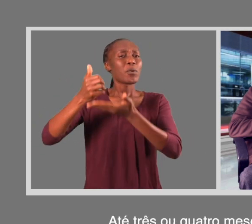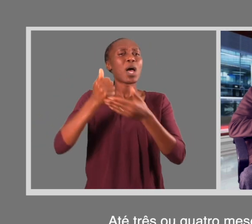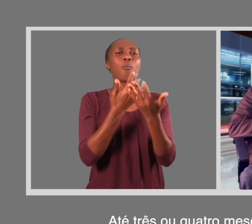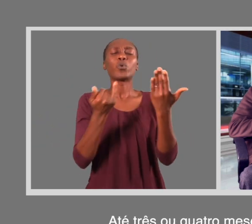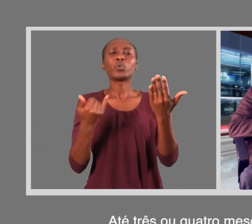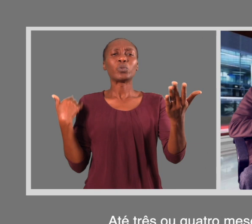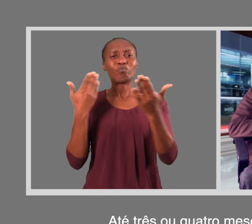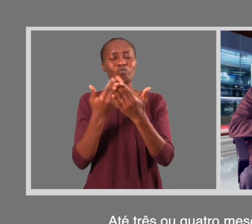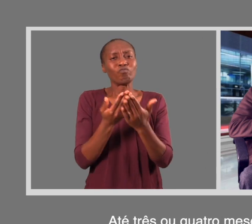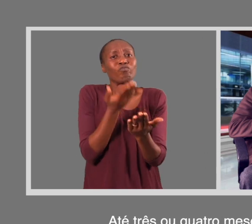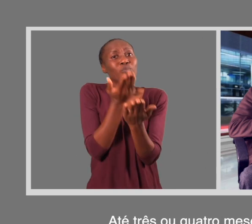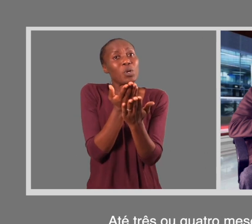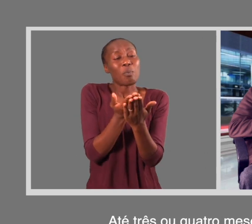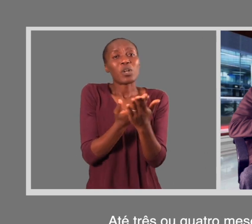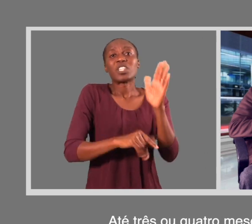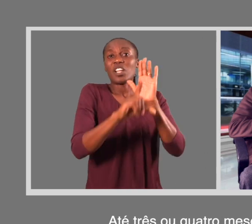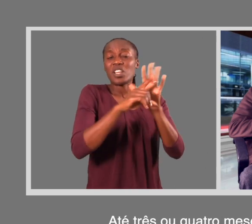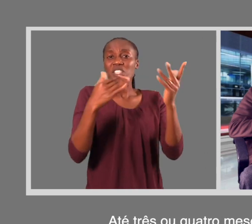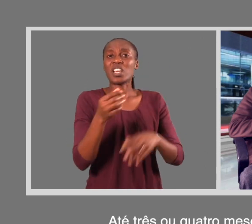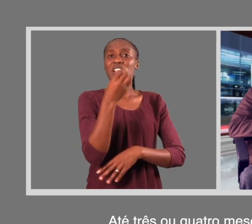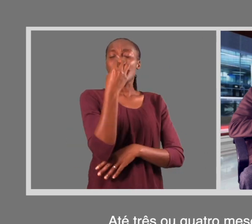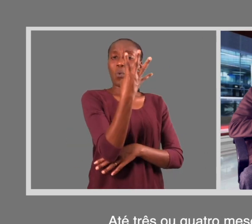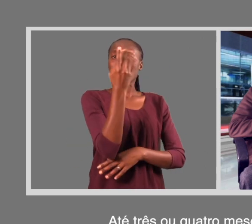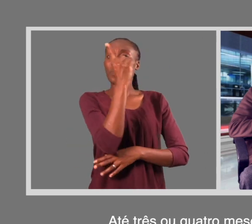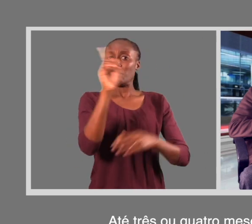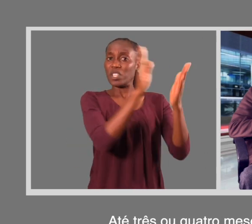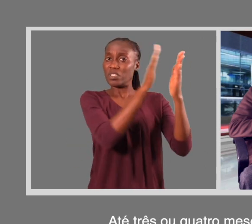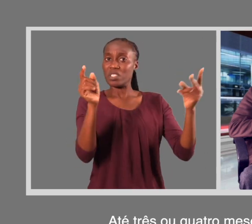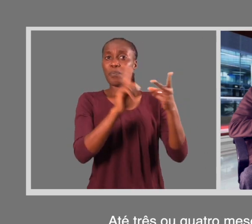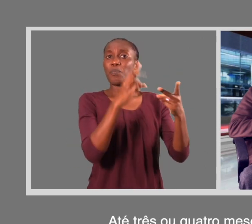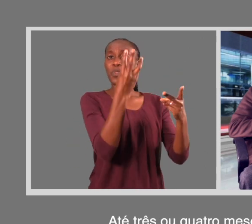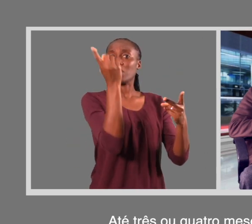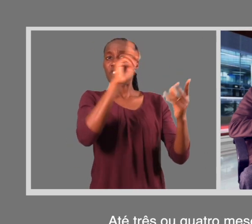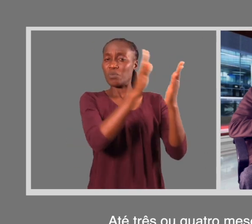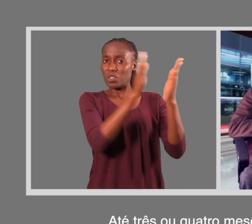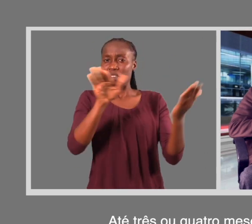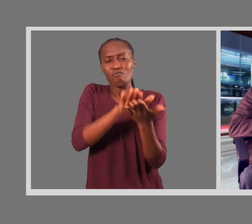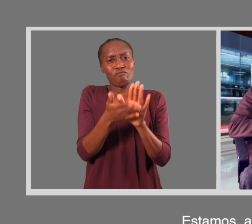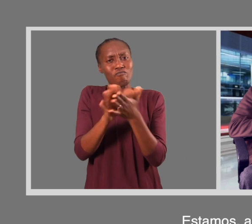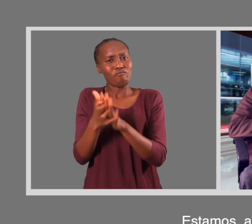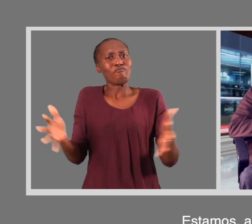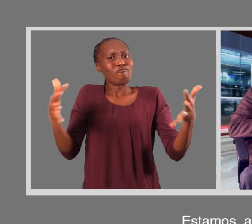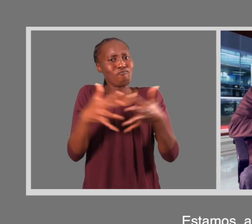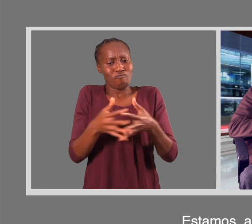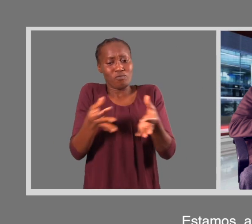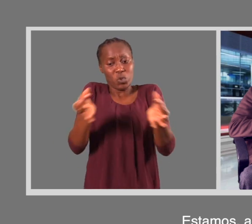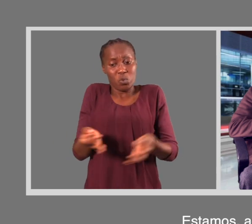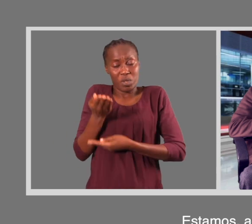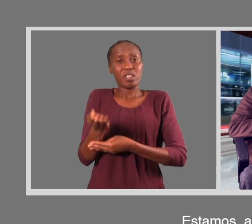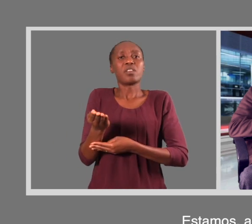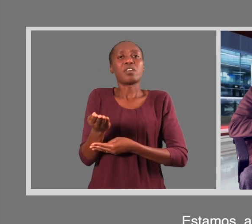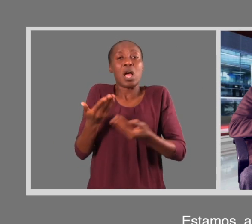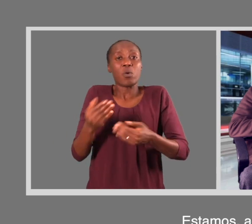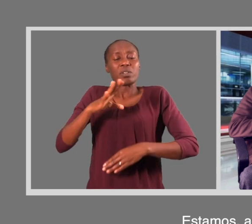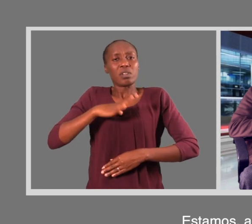até durante os quatro meses, três meses, vamos dar por concluído, e estamos agora no